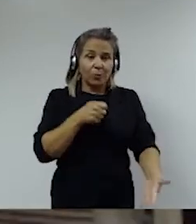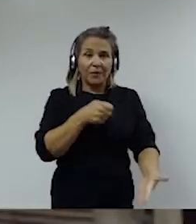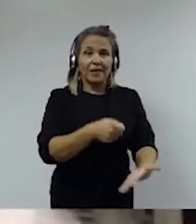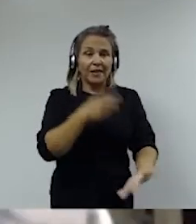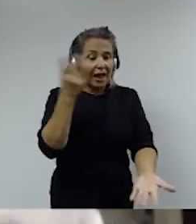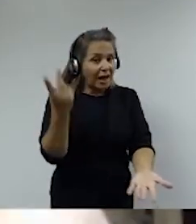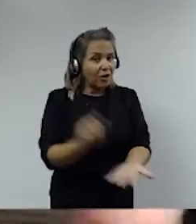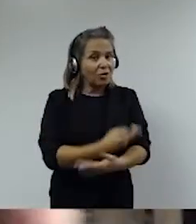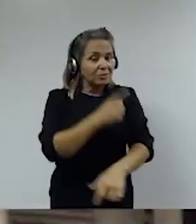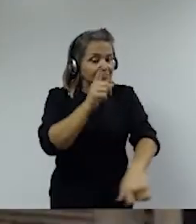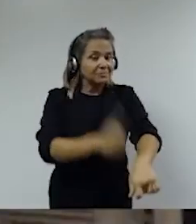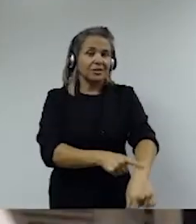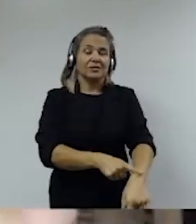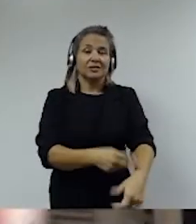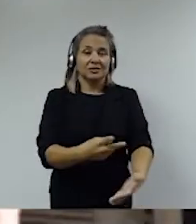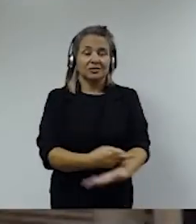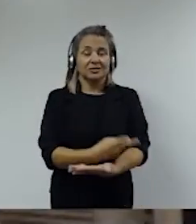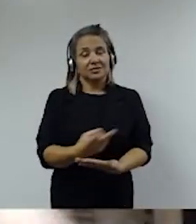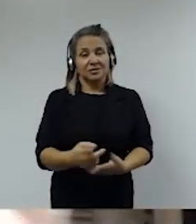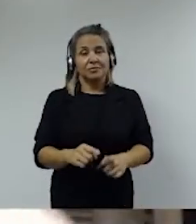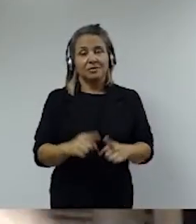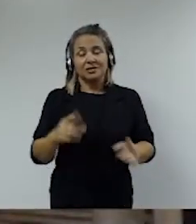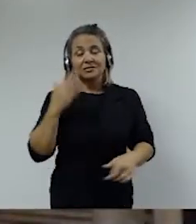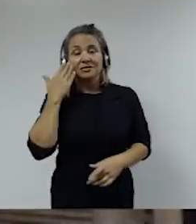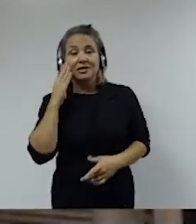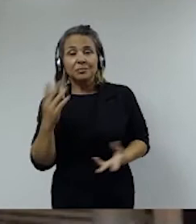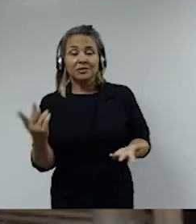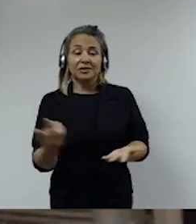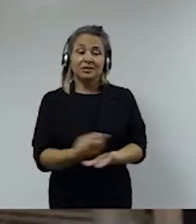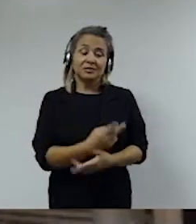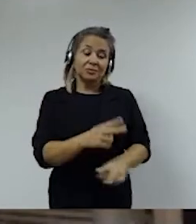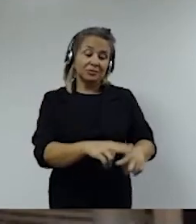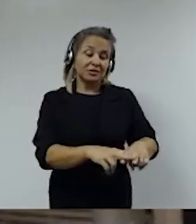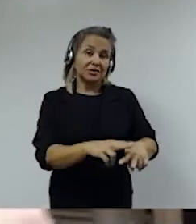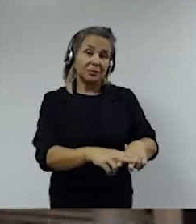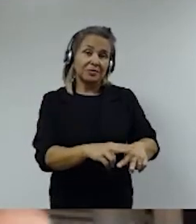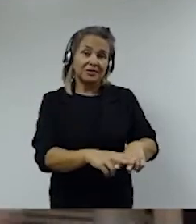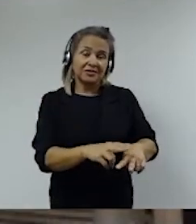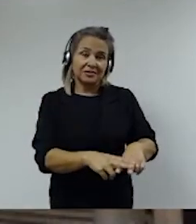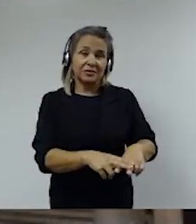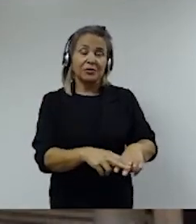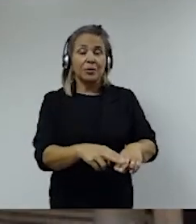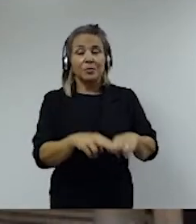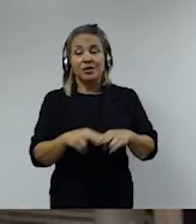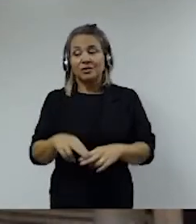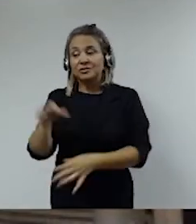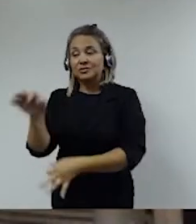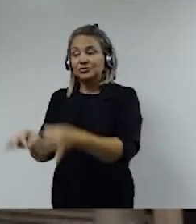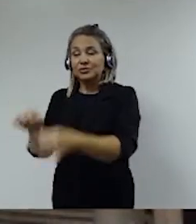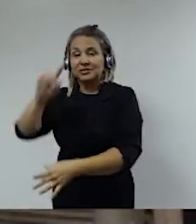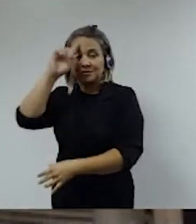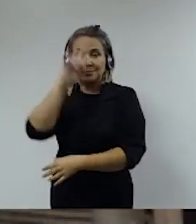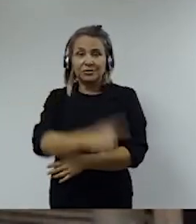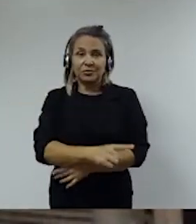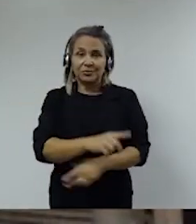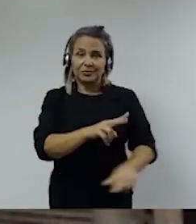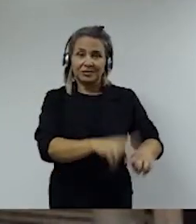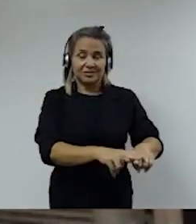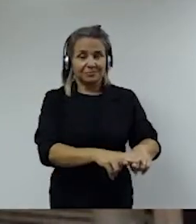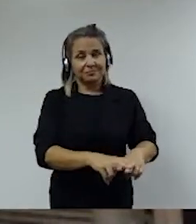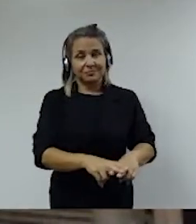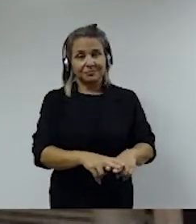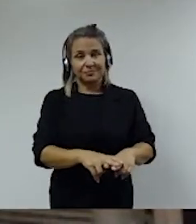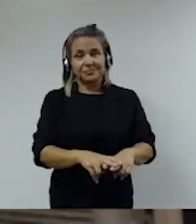a reconhecer esse direito decorrente de uma prisão por ordem judicial. O que eu quero mencionar é